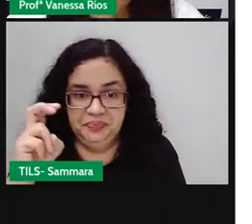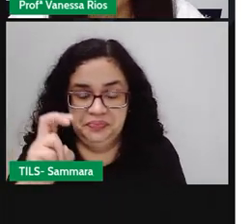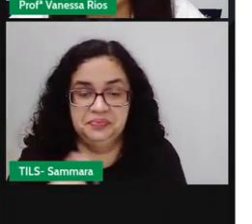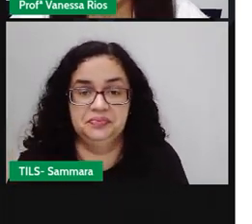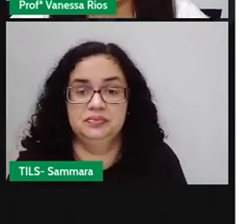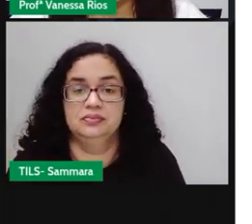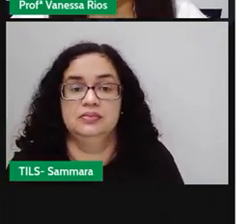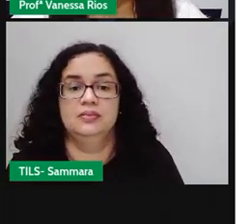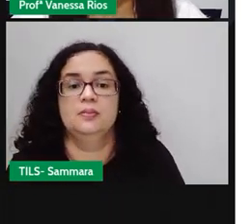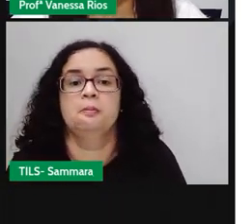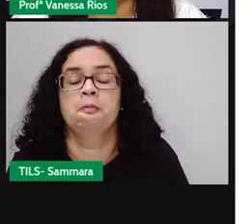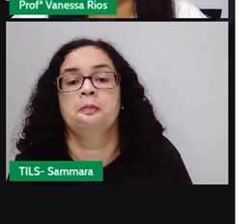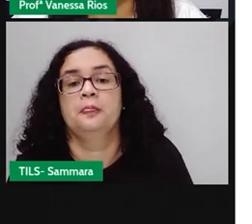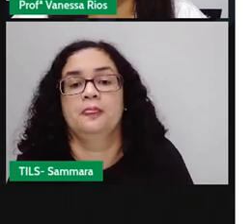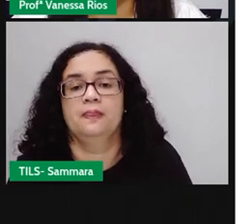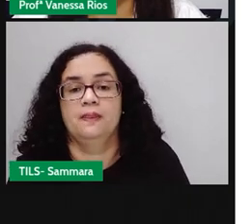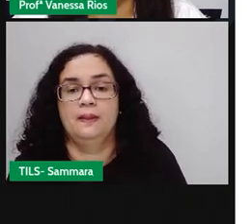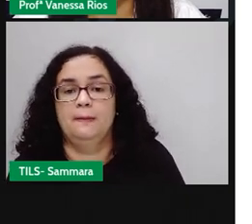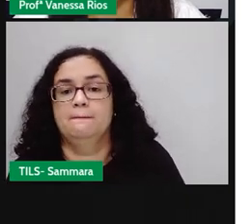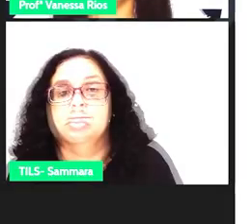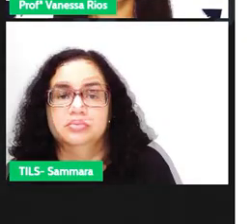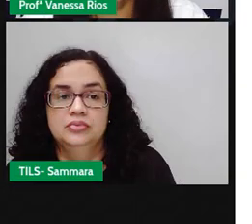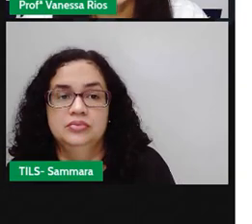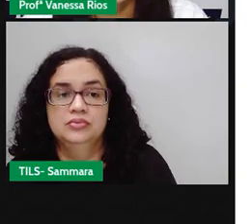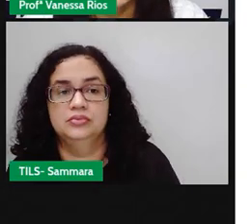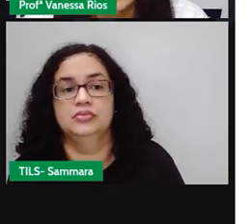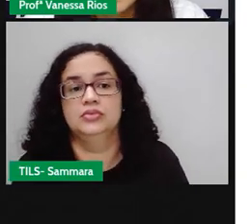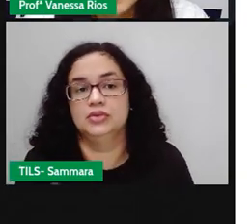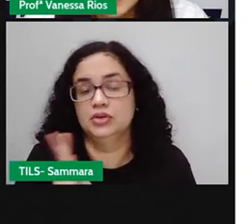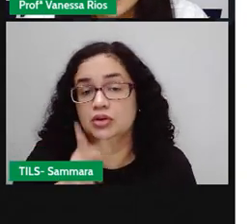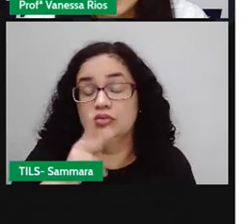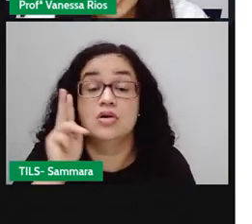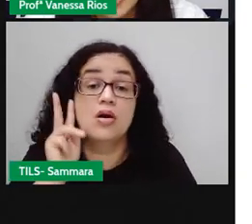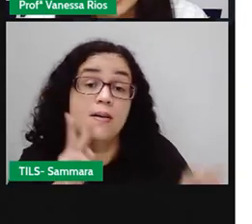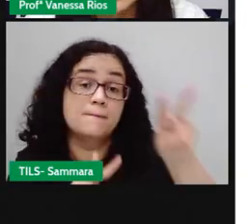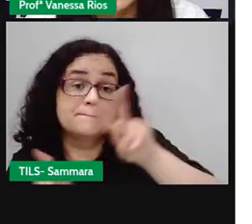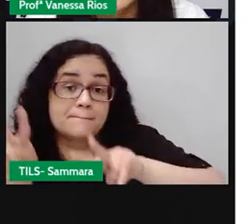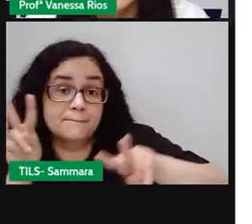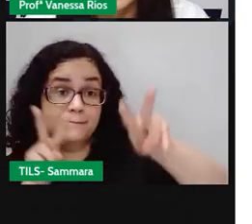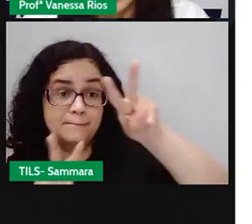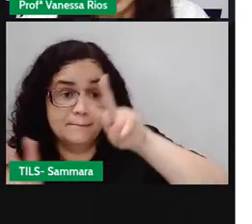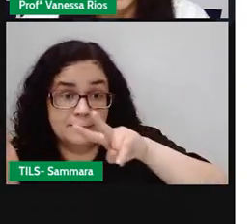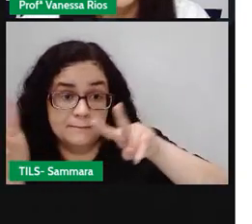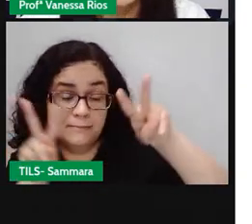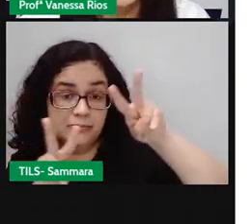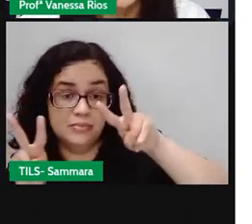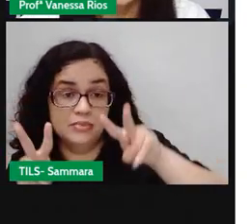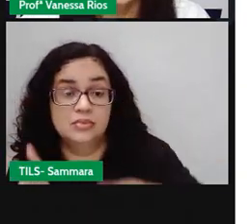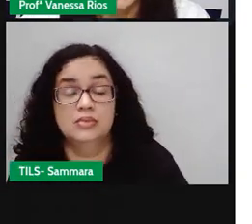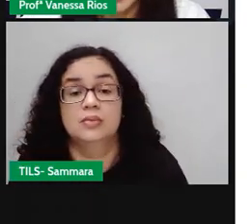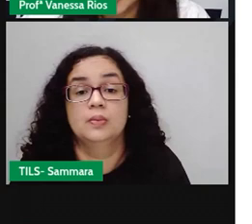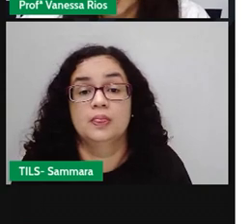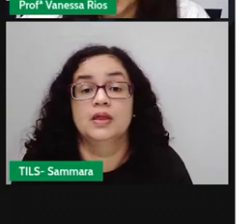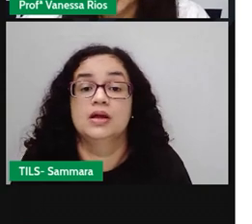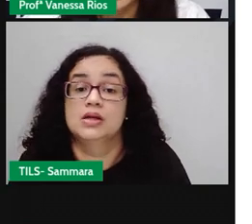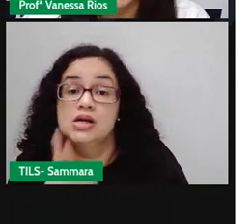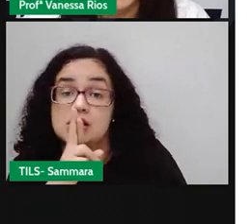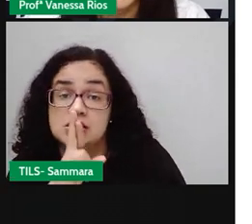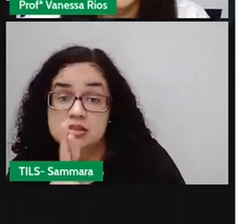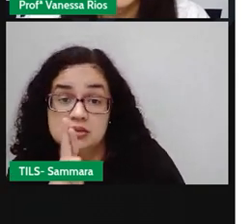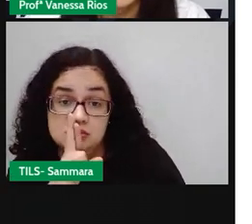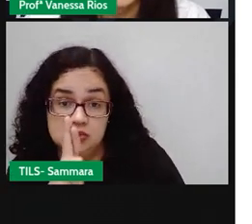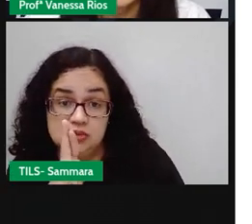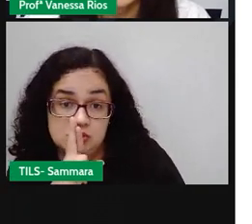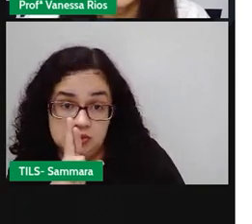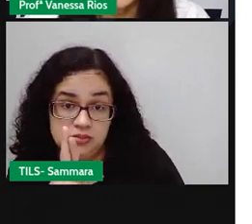5. Isso mesmo. Vamos lá, então, observar a nossa resposta, não